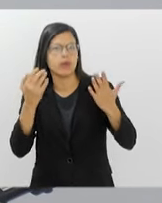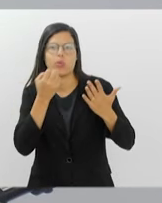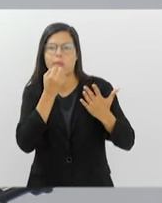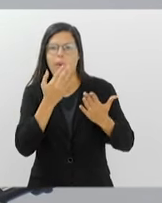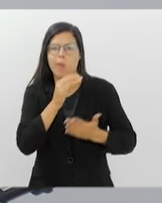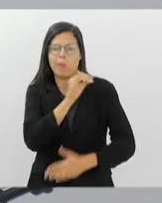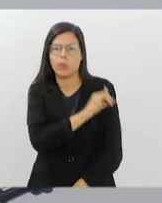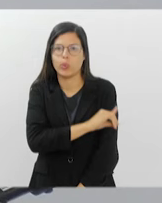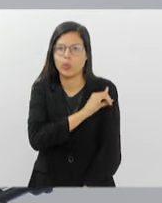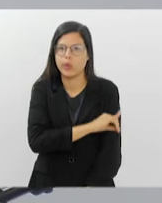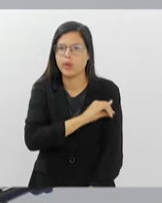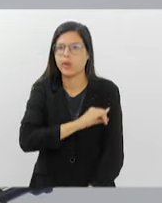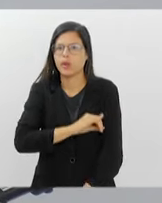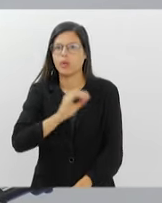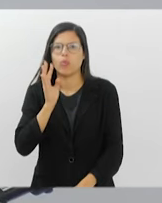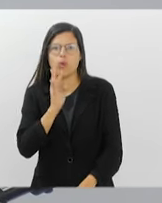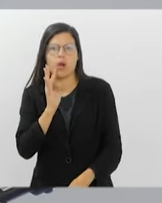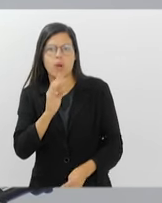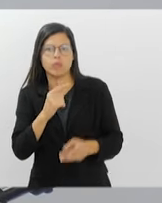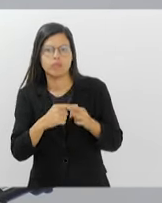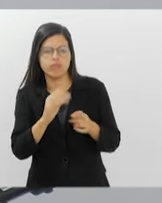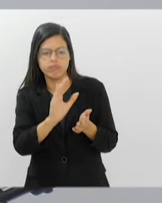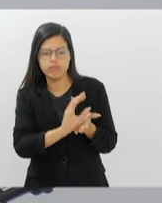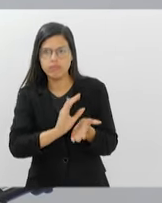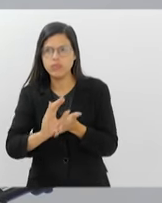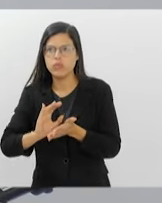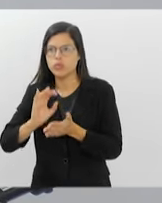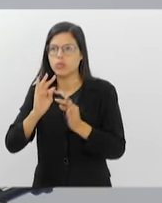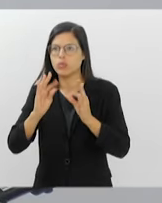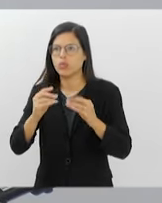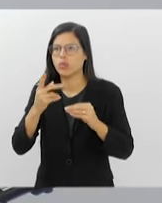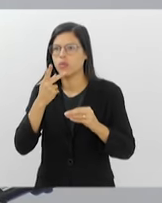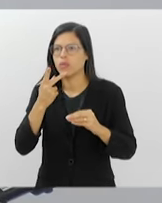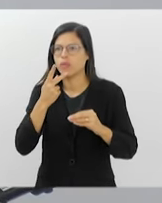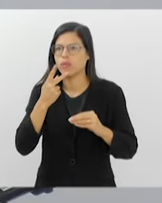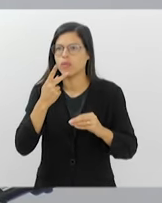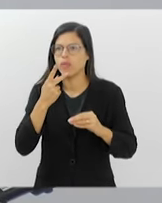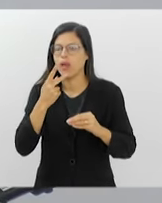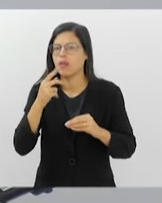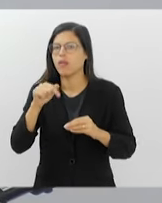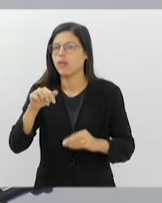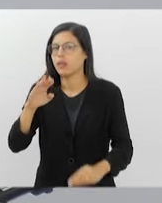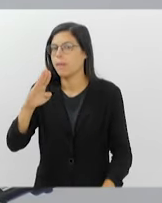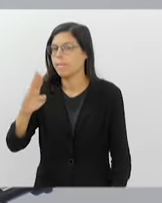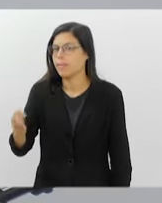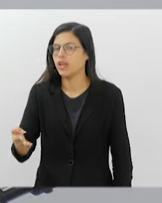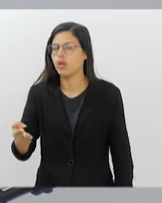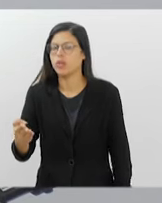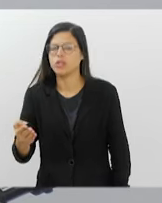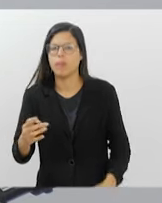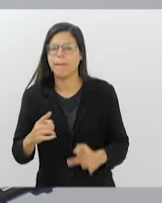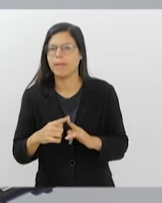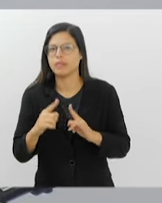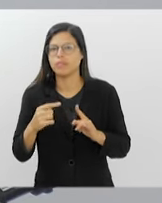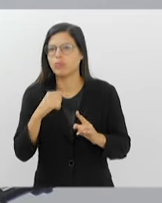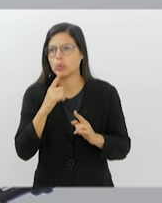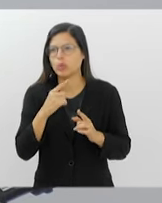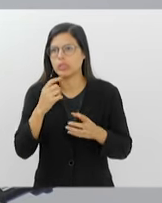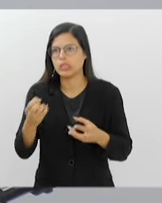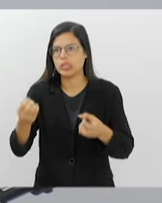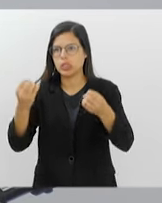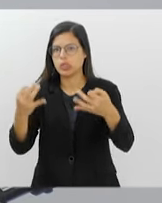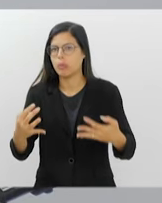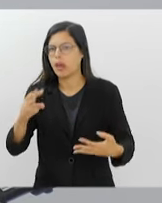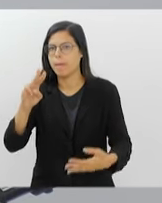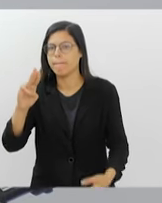traz recursos todo mundo fala que traz mas ninguém consegue vir aqui e especificar que bilhões são esses a título